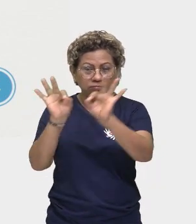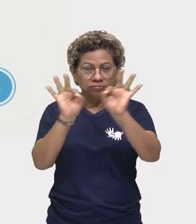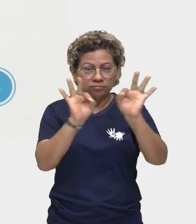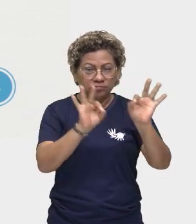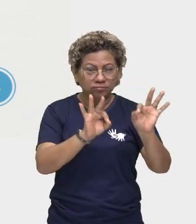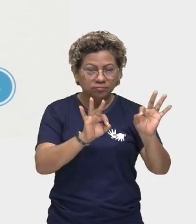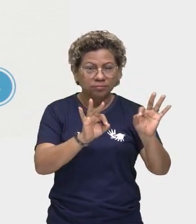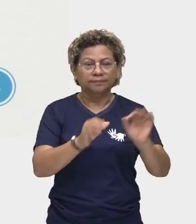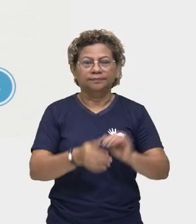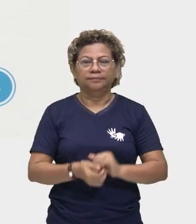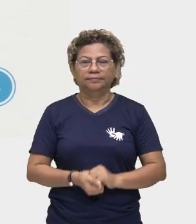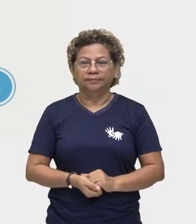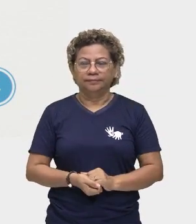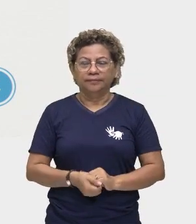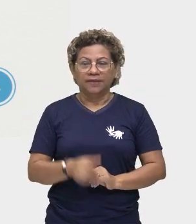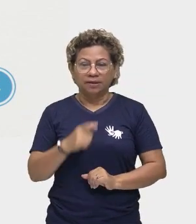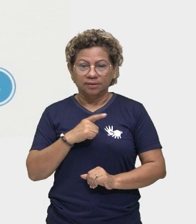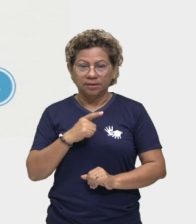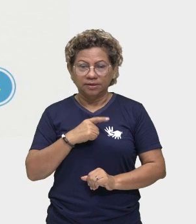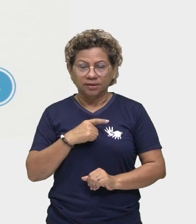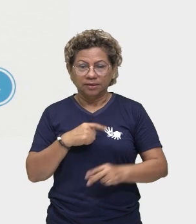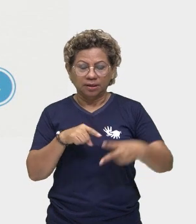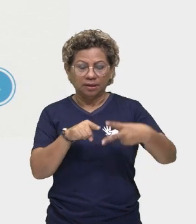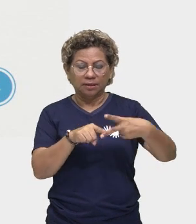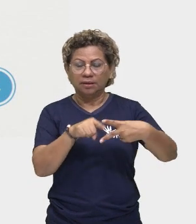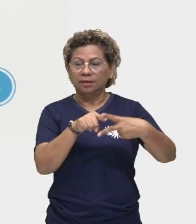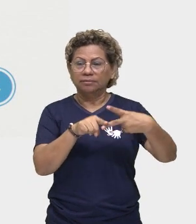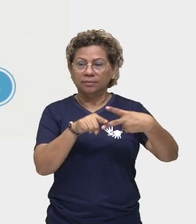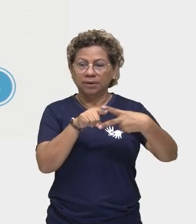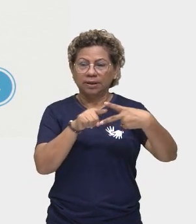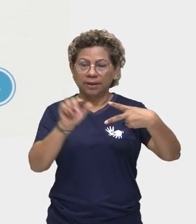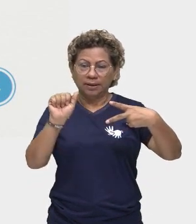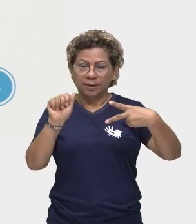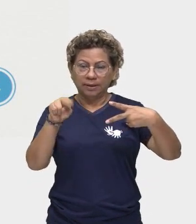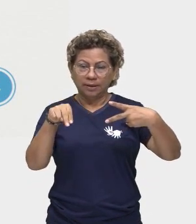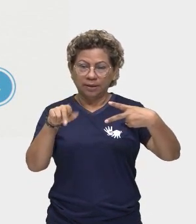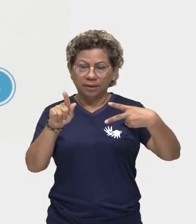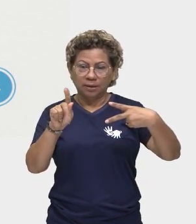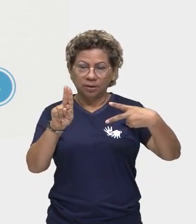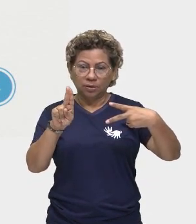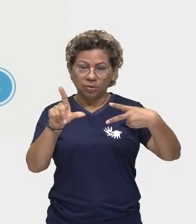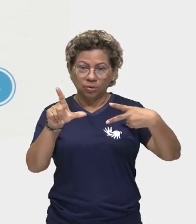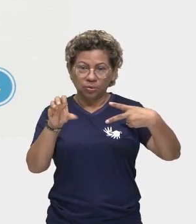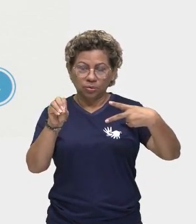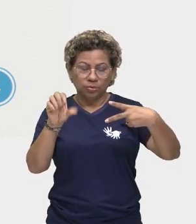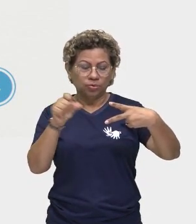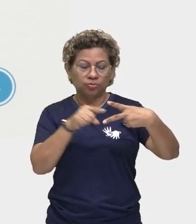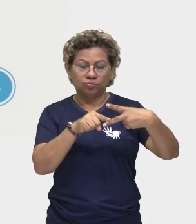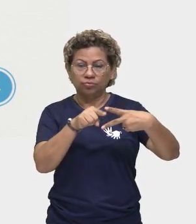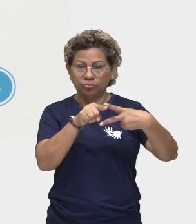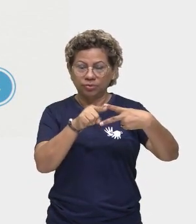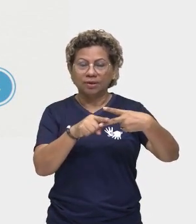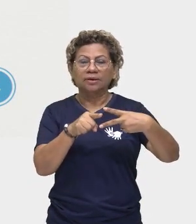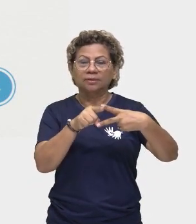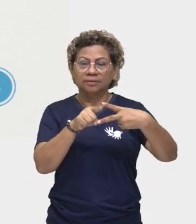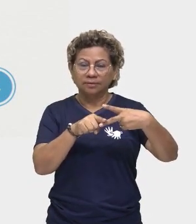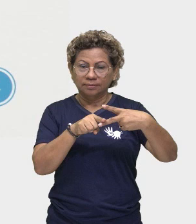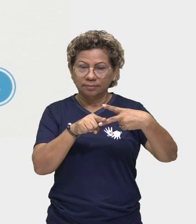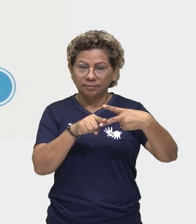Nós temos os ângulos externos. Quais são os nossos ângulos externos? São esses segmentos,